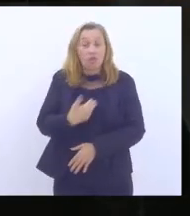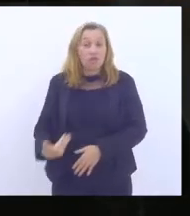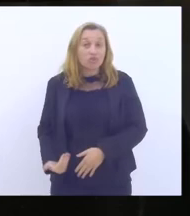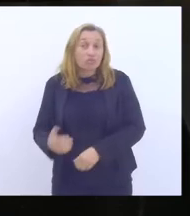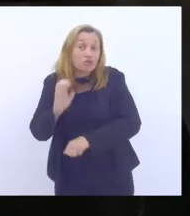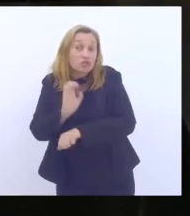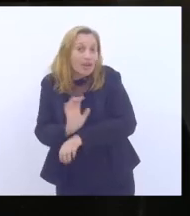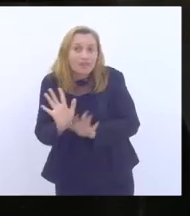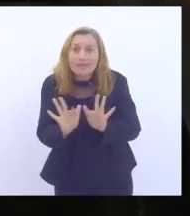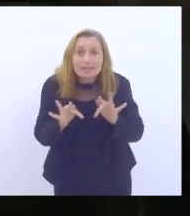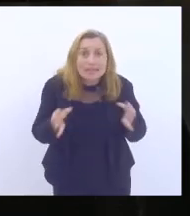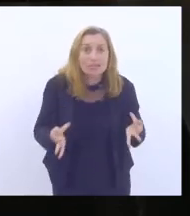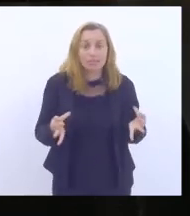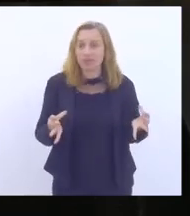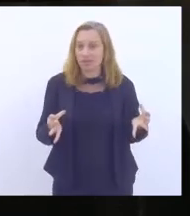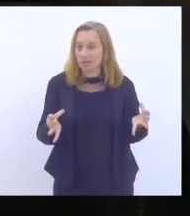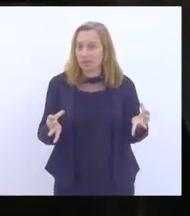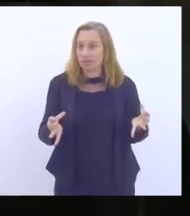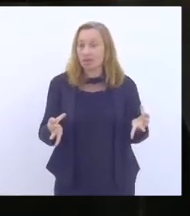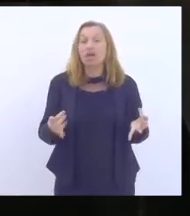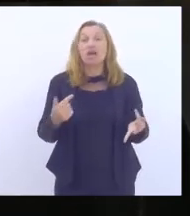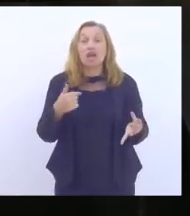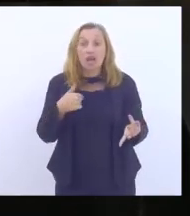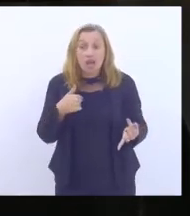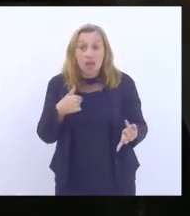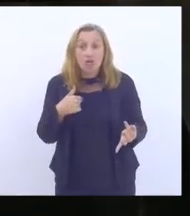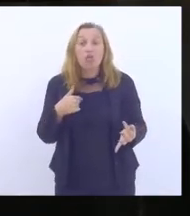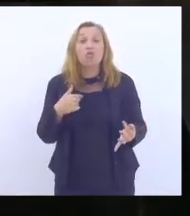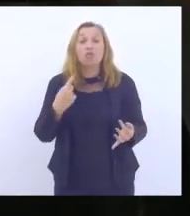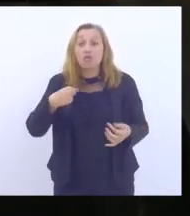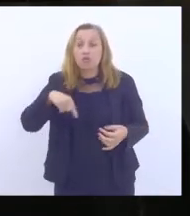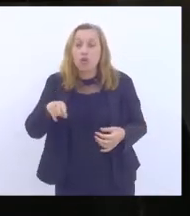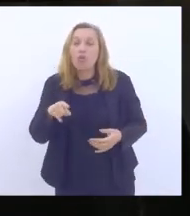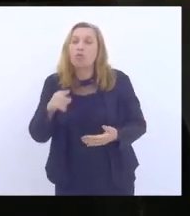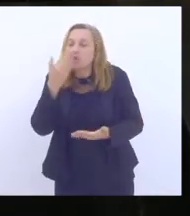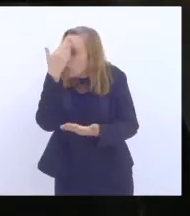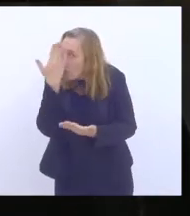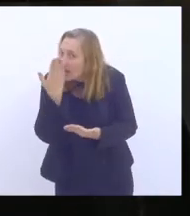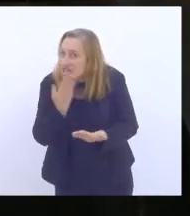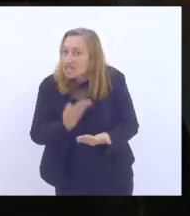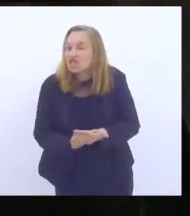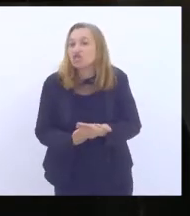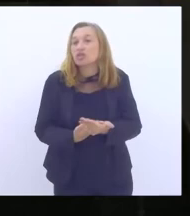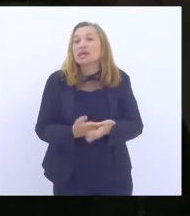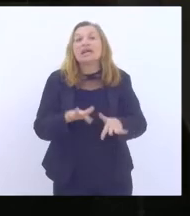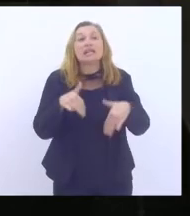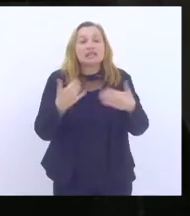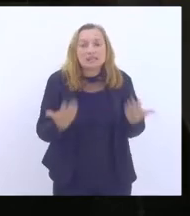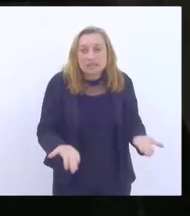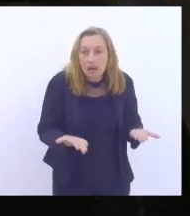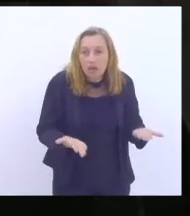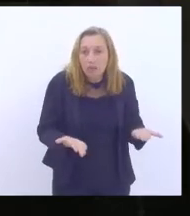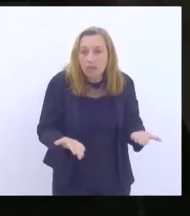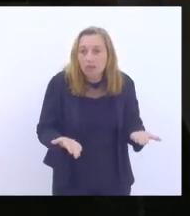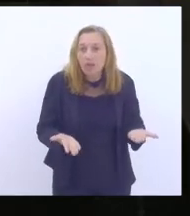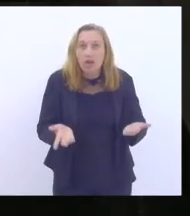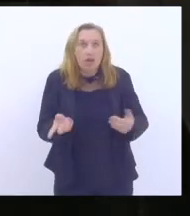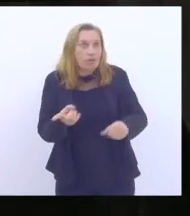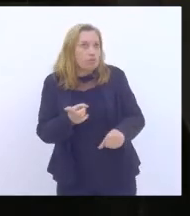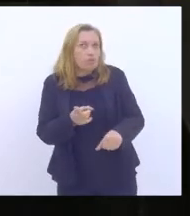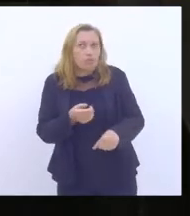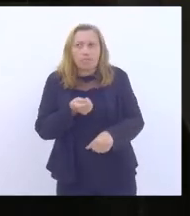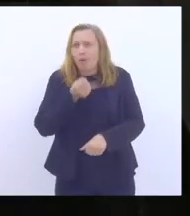estado simples assim eu boto a mão naquilo que eu acredito então em potes nenhuma em